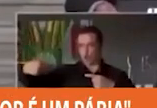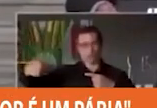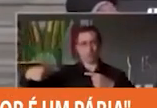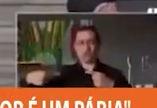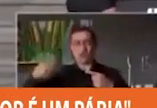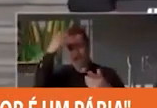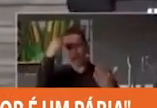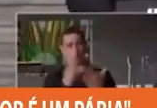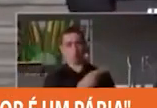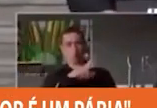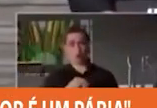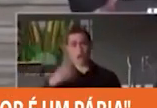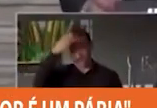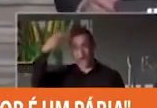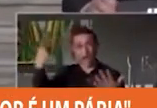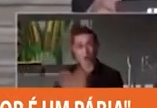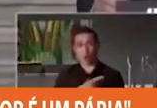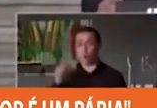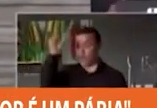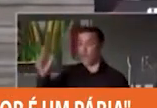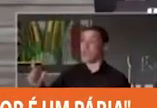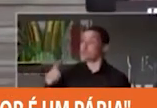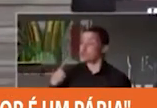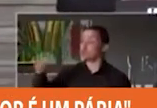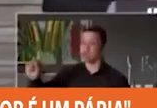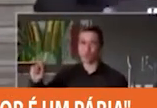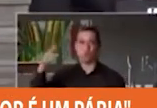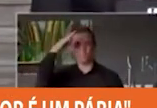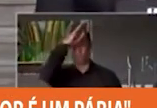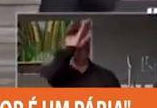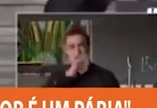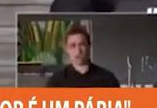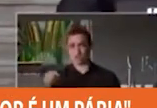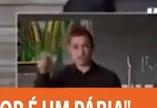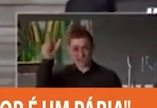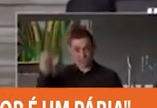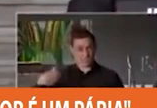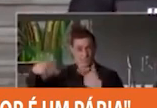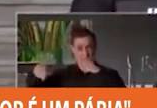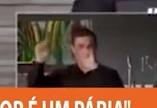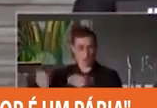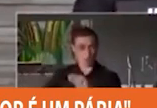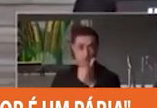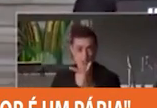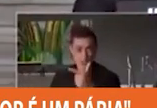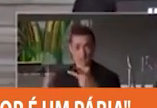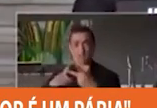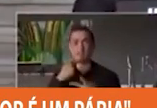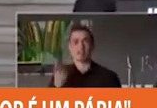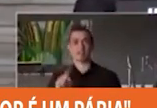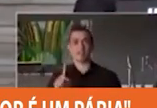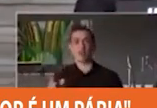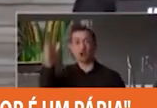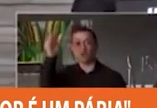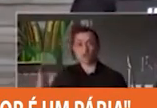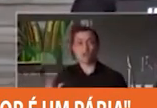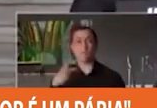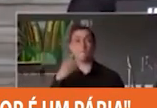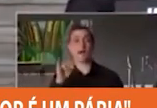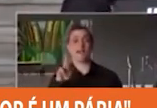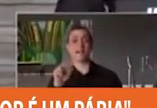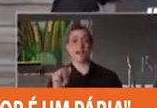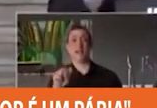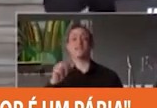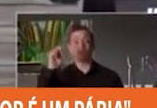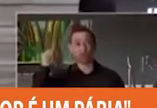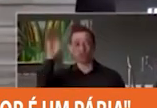o bolsonaro a culpa é sua por ser além de um competente negacionismo O senhor é um pária